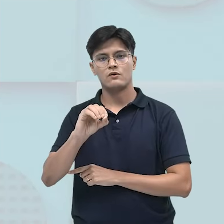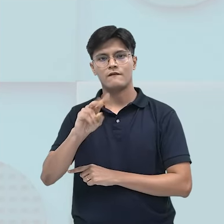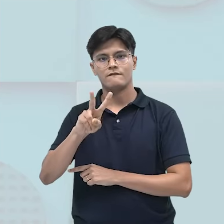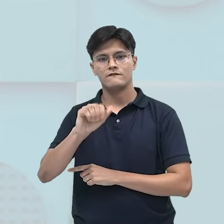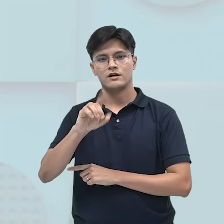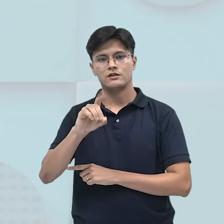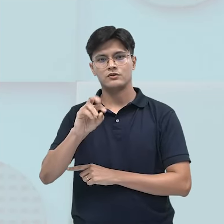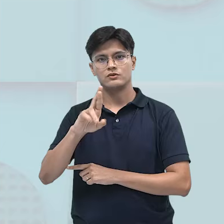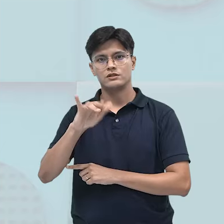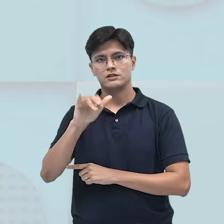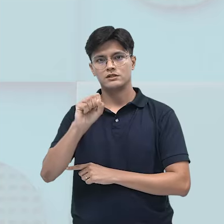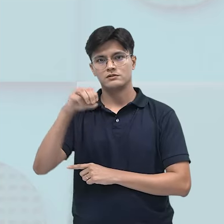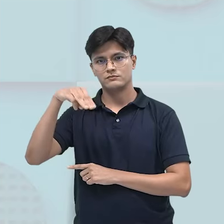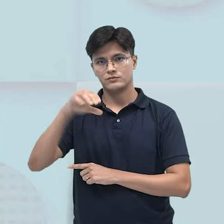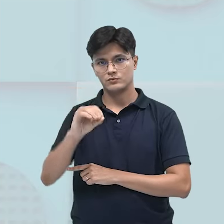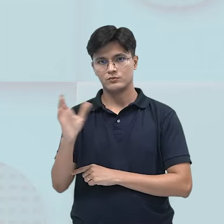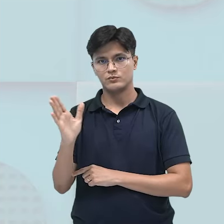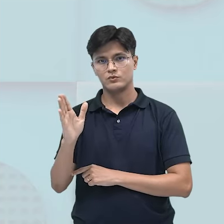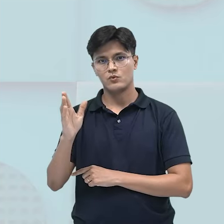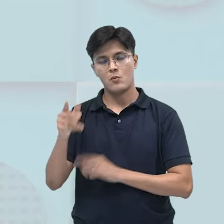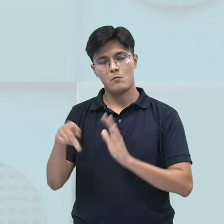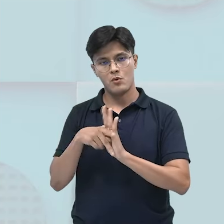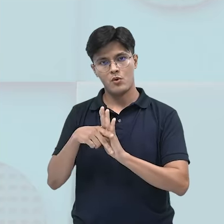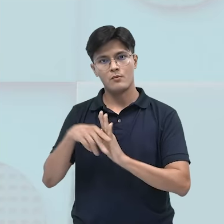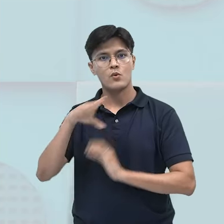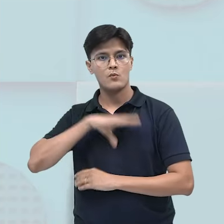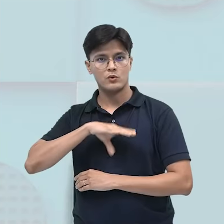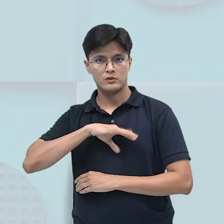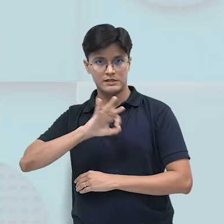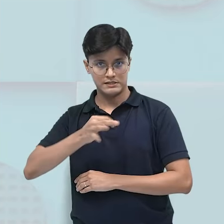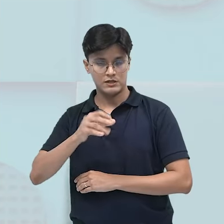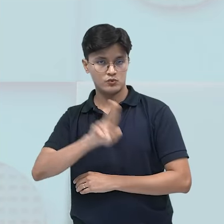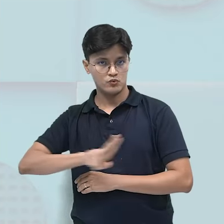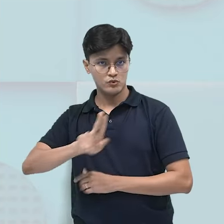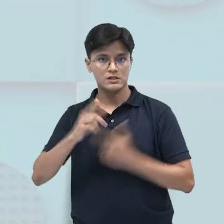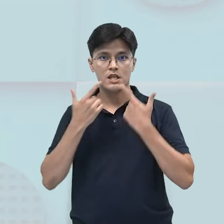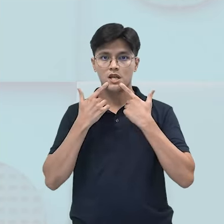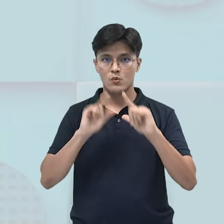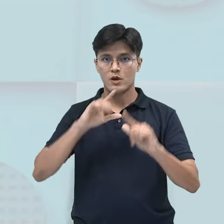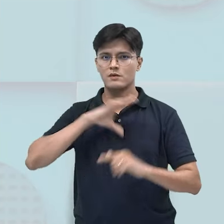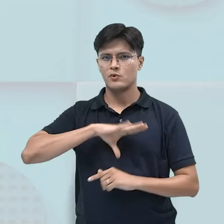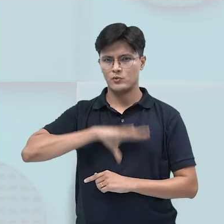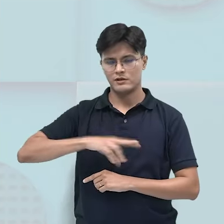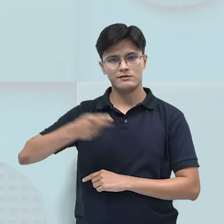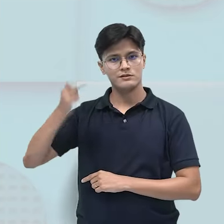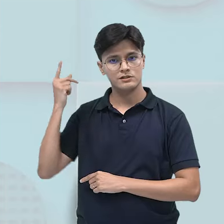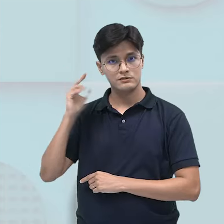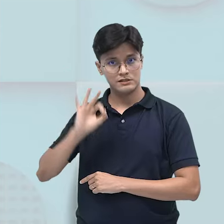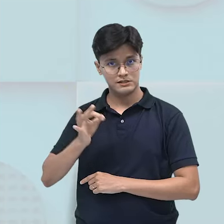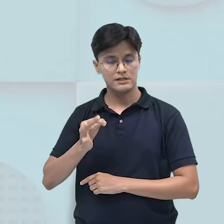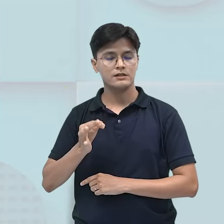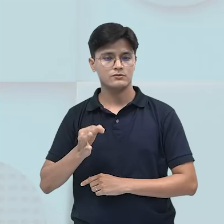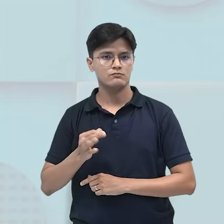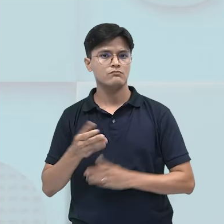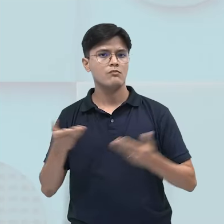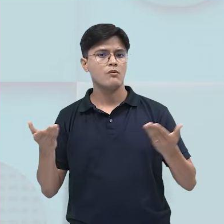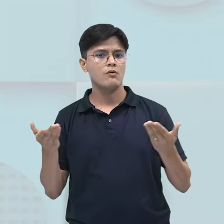literatura portuguesa. E com agora traduzido numa linguagem contemporânea, mas quando foi